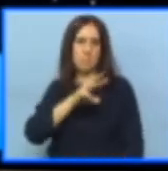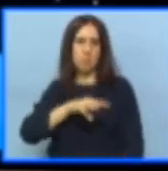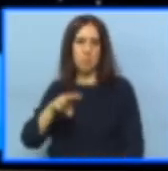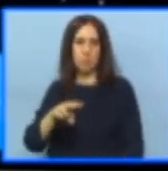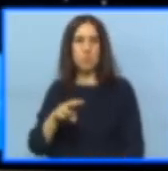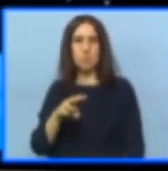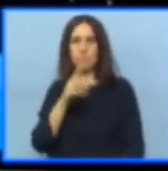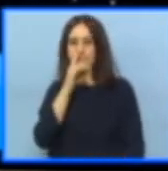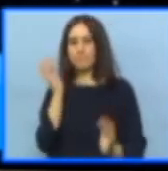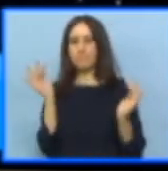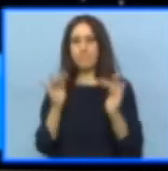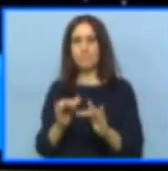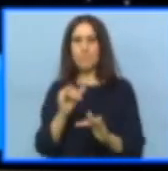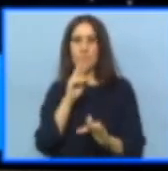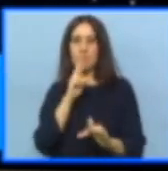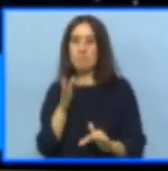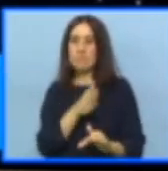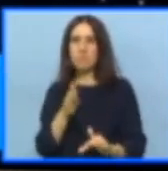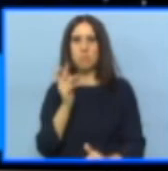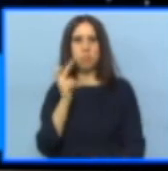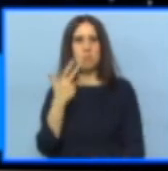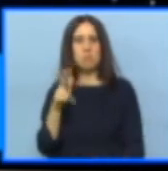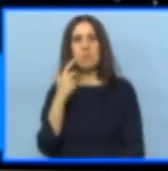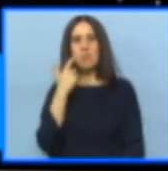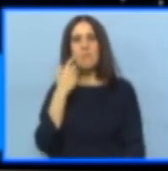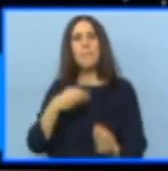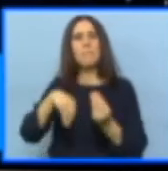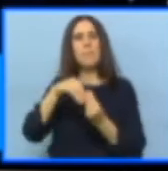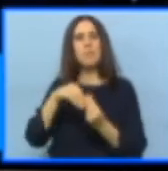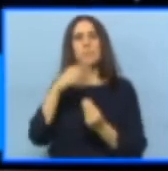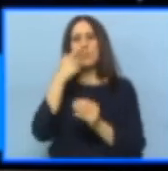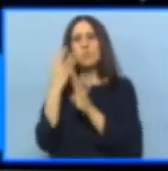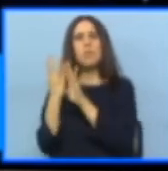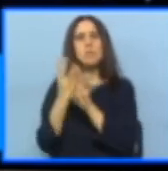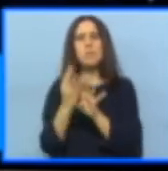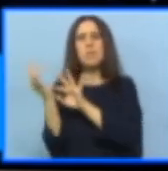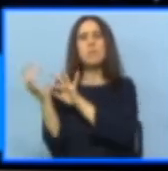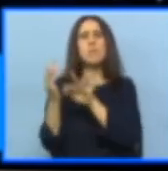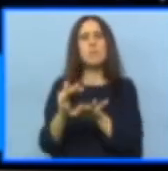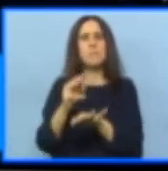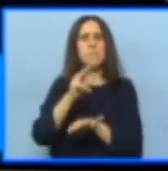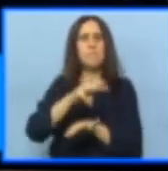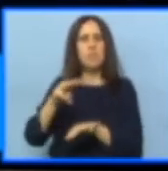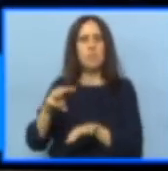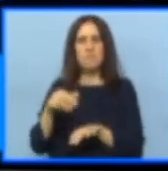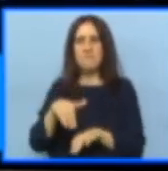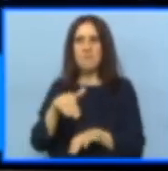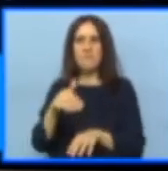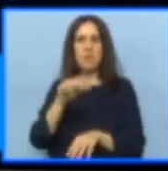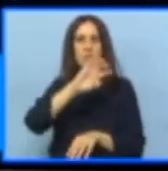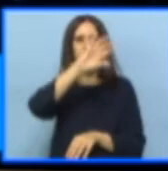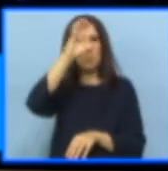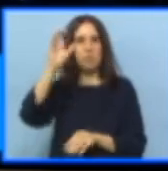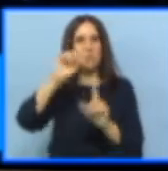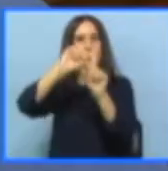se dirigem a Fátima, especialmente nesta altura dos 100 anos, mas também para aqueles milhões de peregrinos que se aguardam de várias